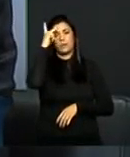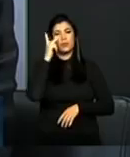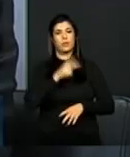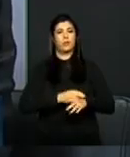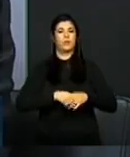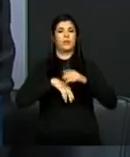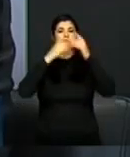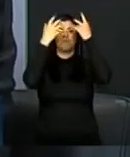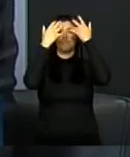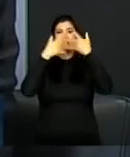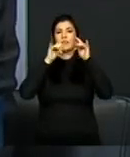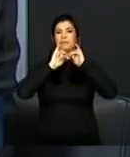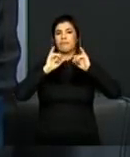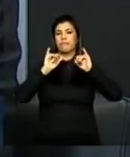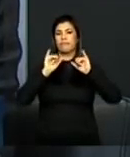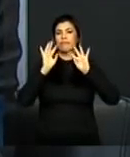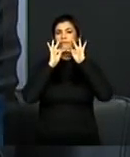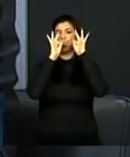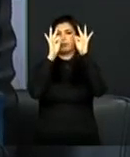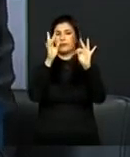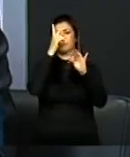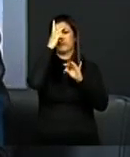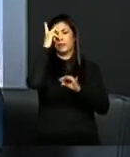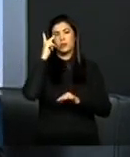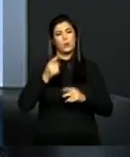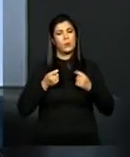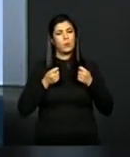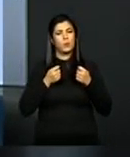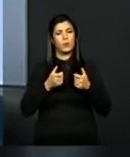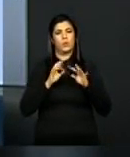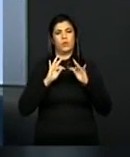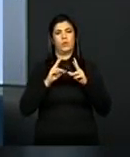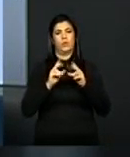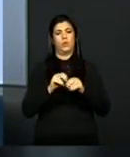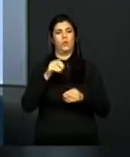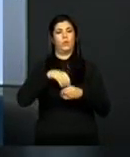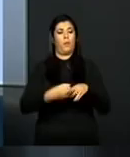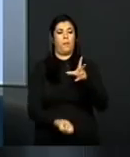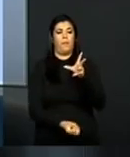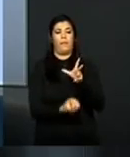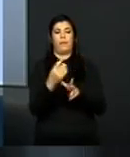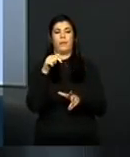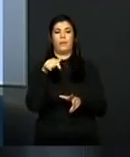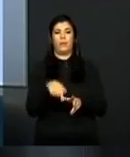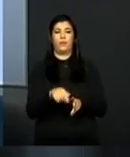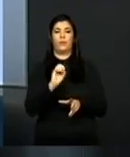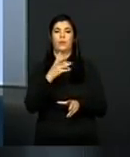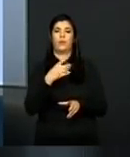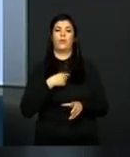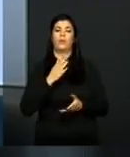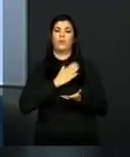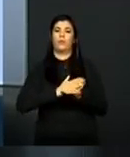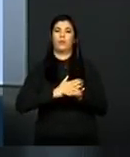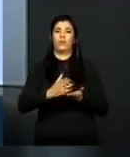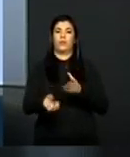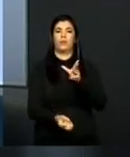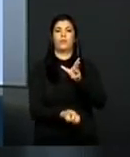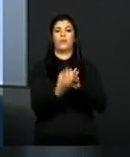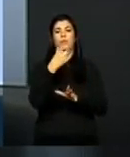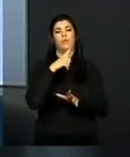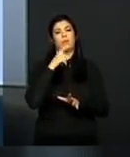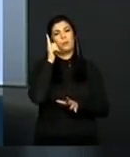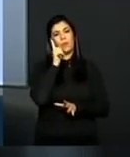campo, é de que quase tudo que se produz, o que se passou a produzir, se